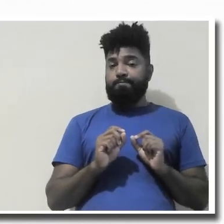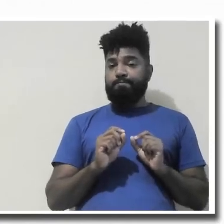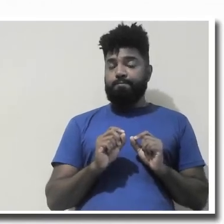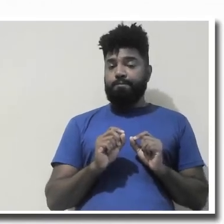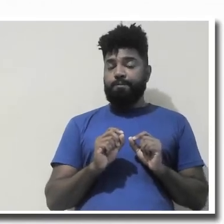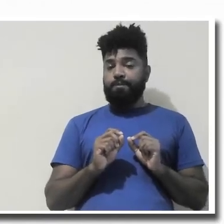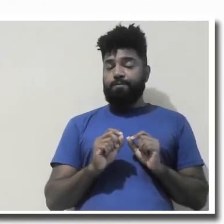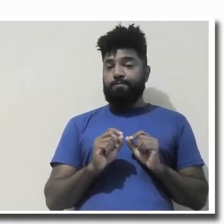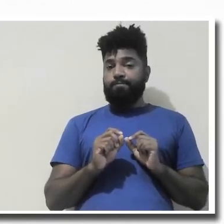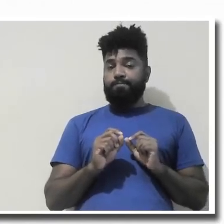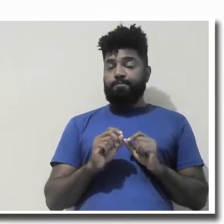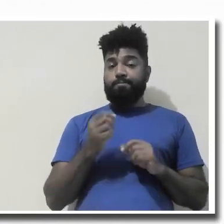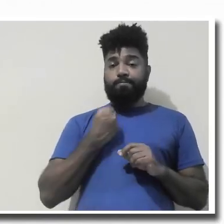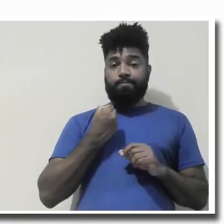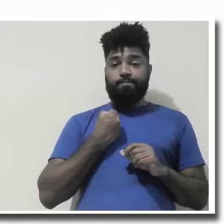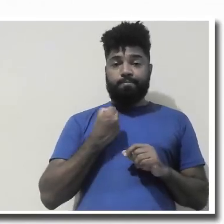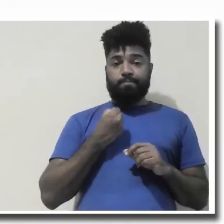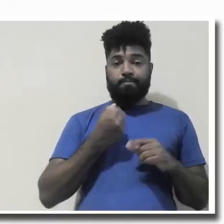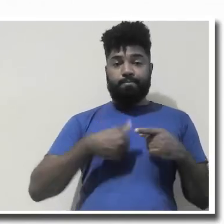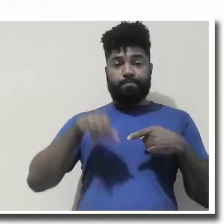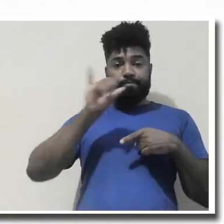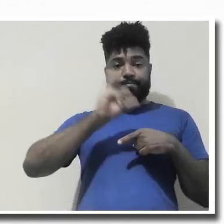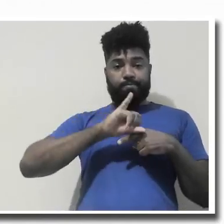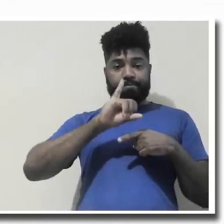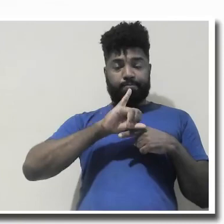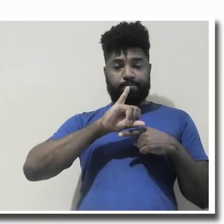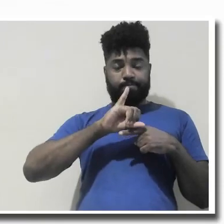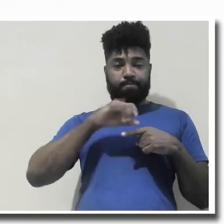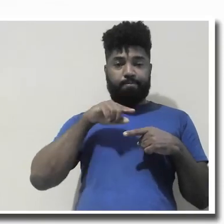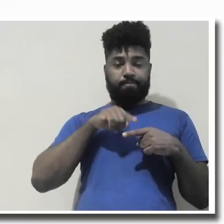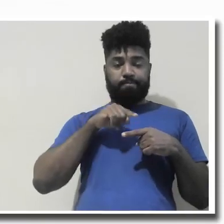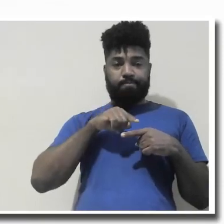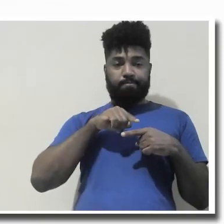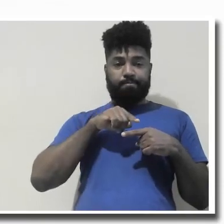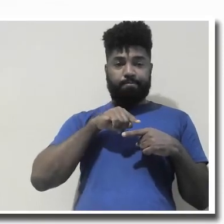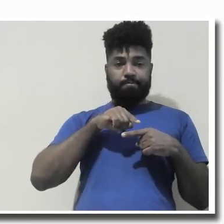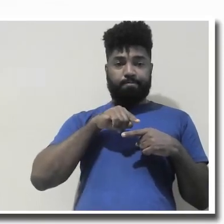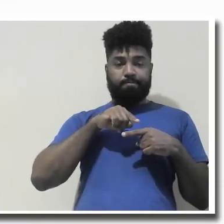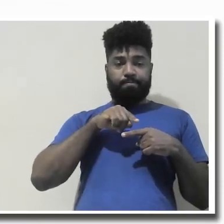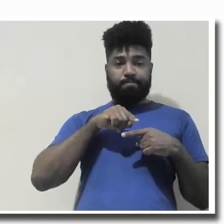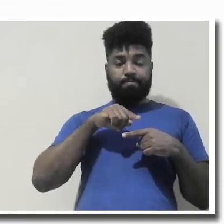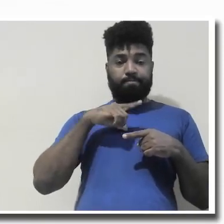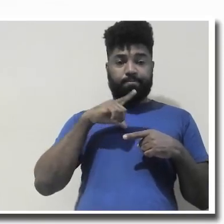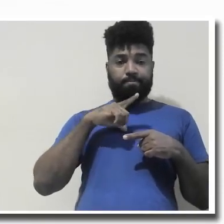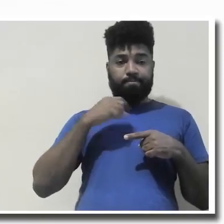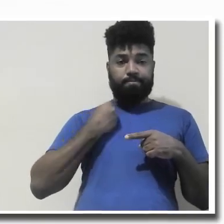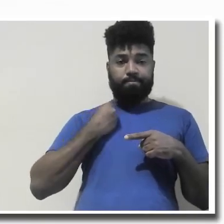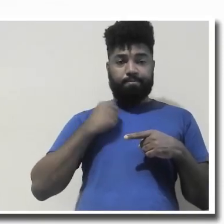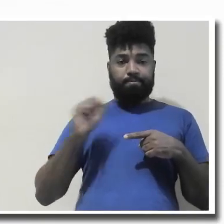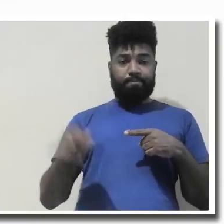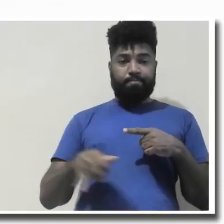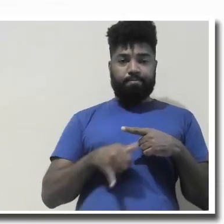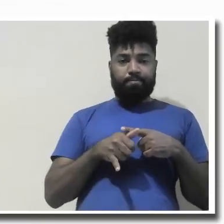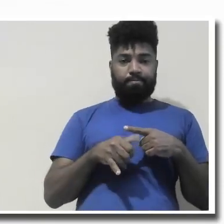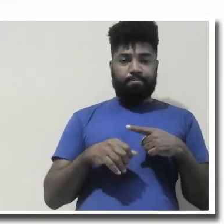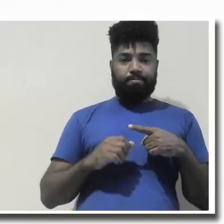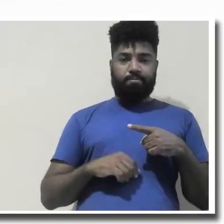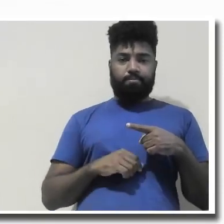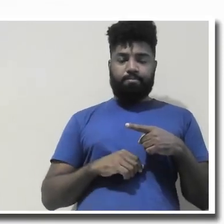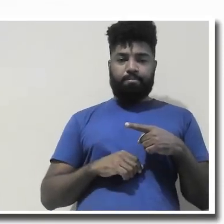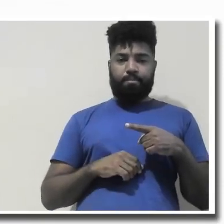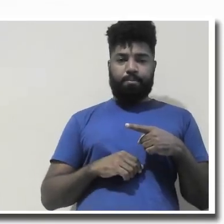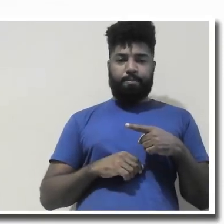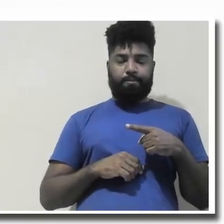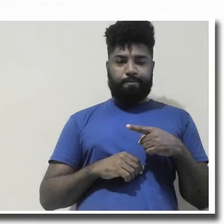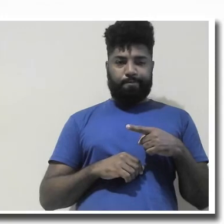do resultado deste numerador e deste denominador. Muito